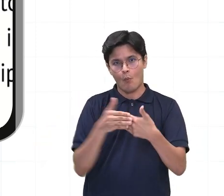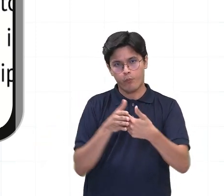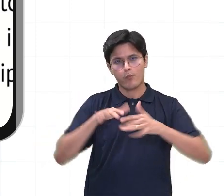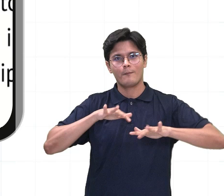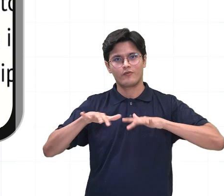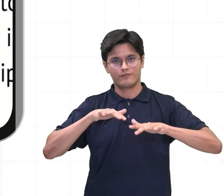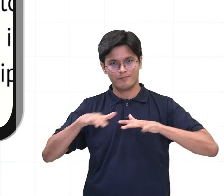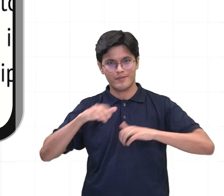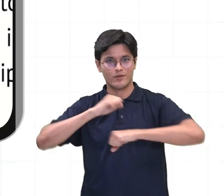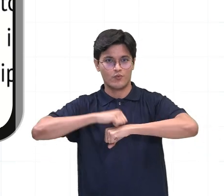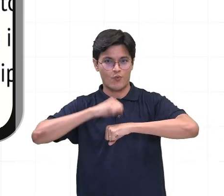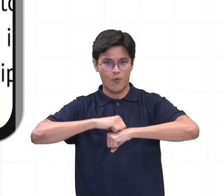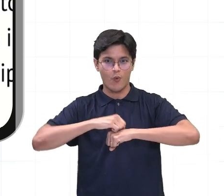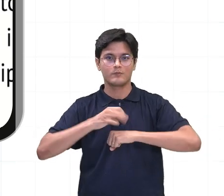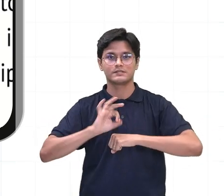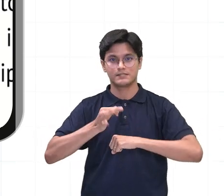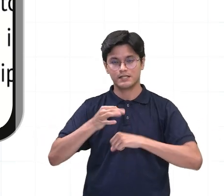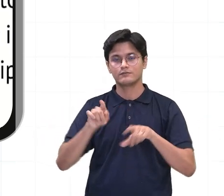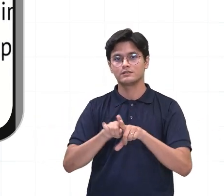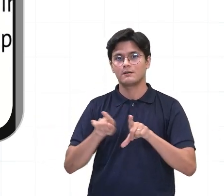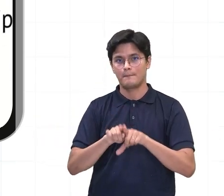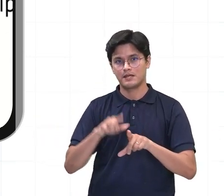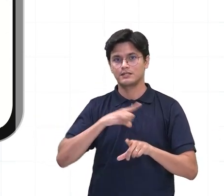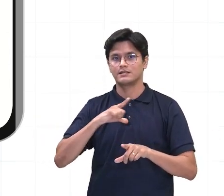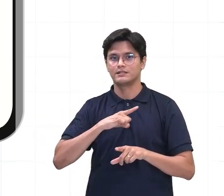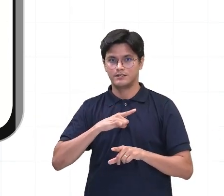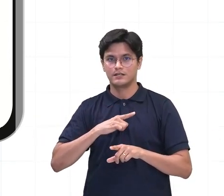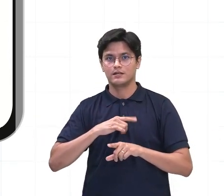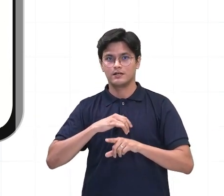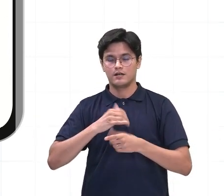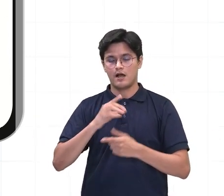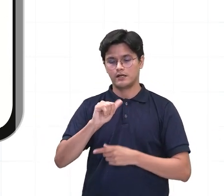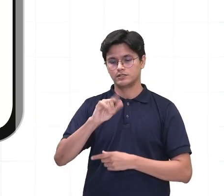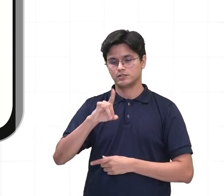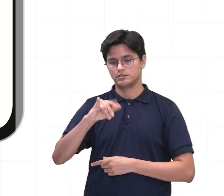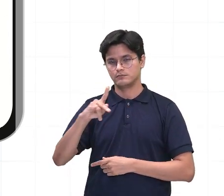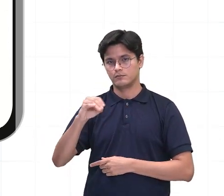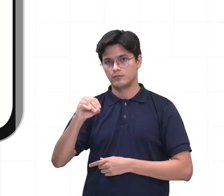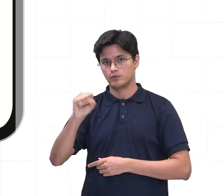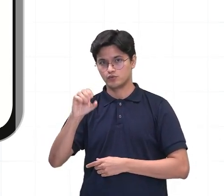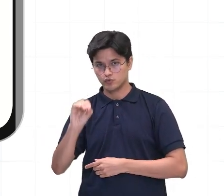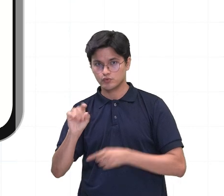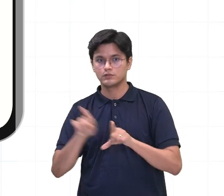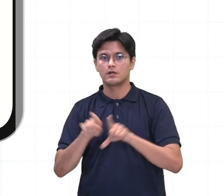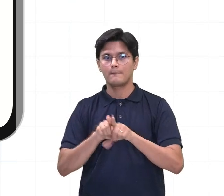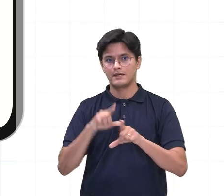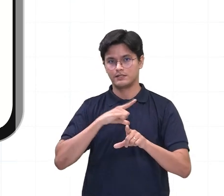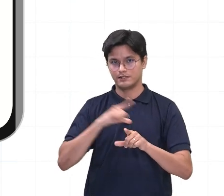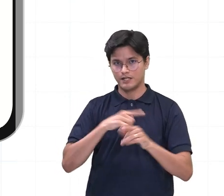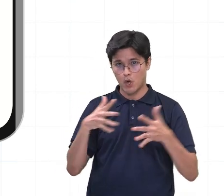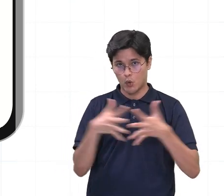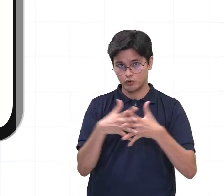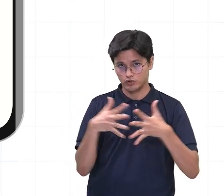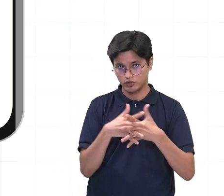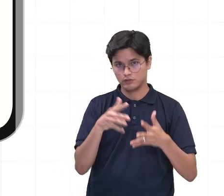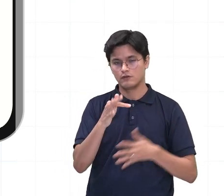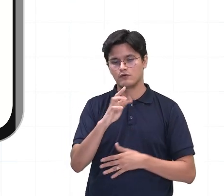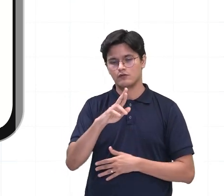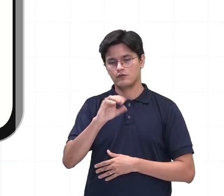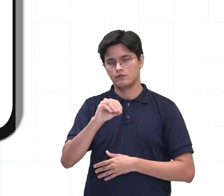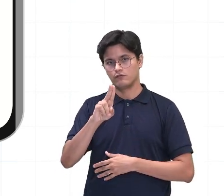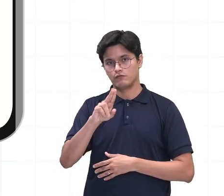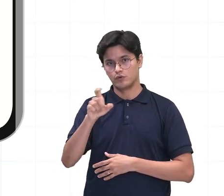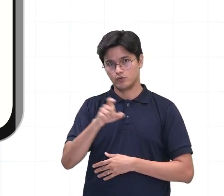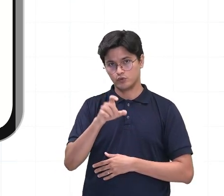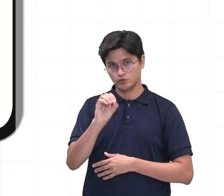ossos. O tecido adiposo, né? Com reserva de energia, tecido conjuntivo frouxo, conjuntivo denso e o tecido